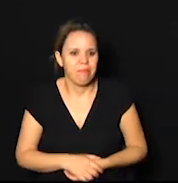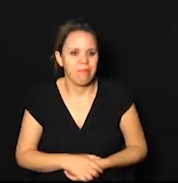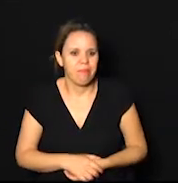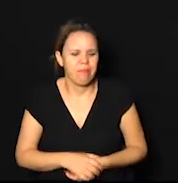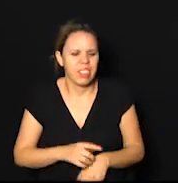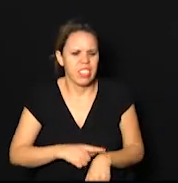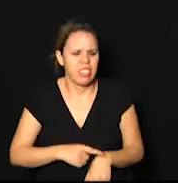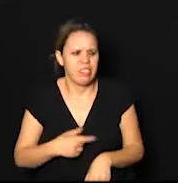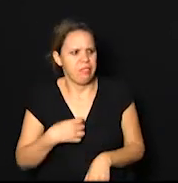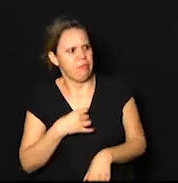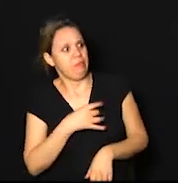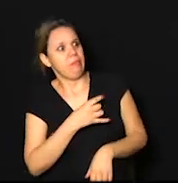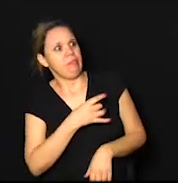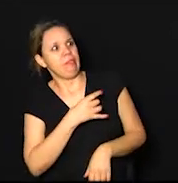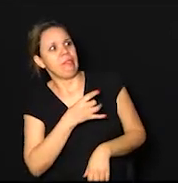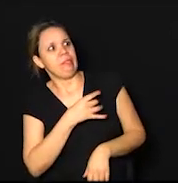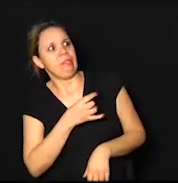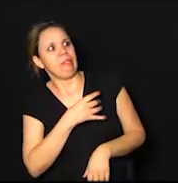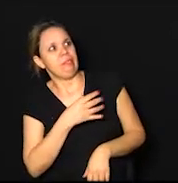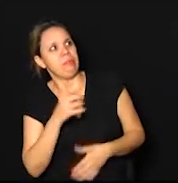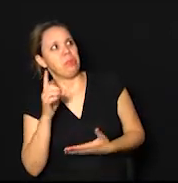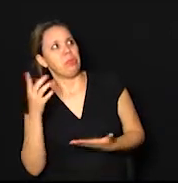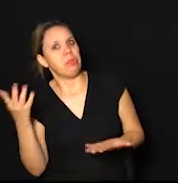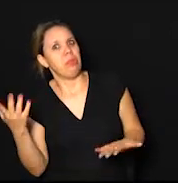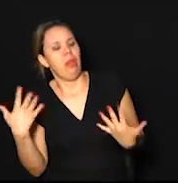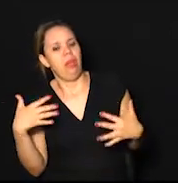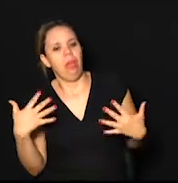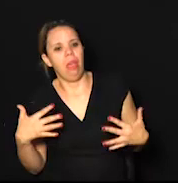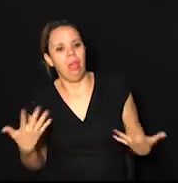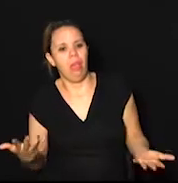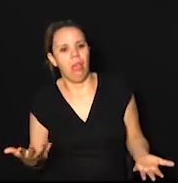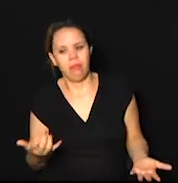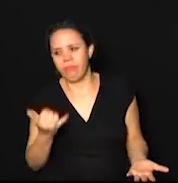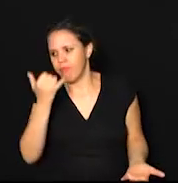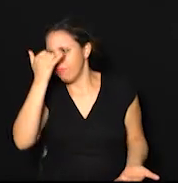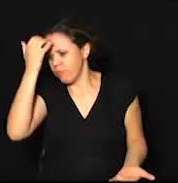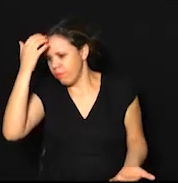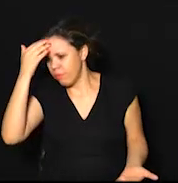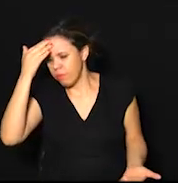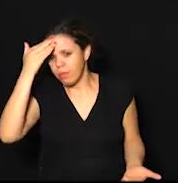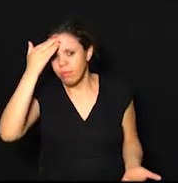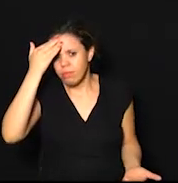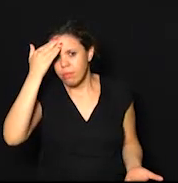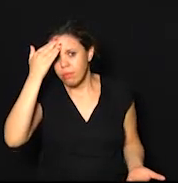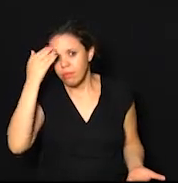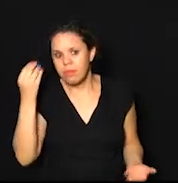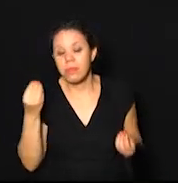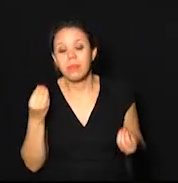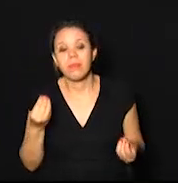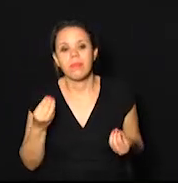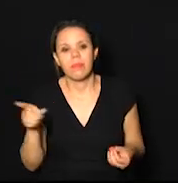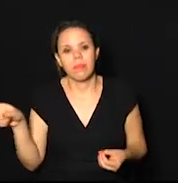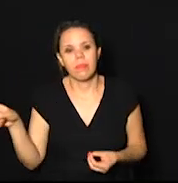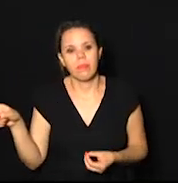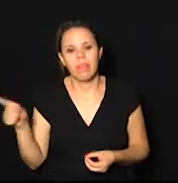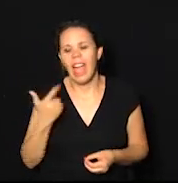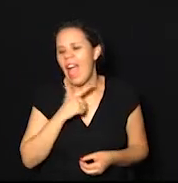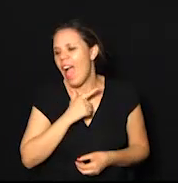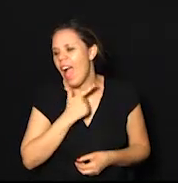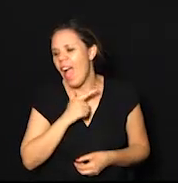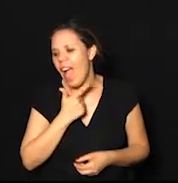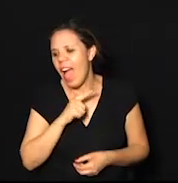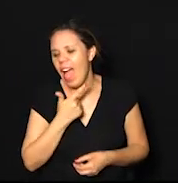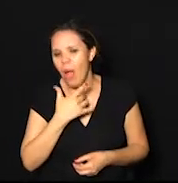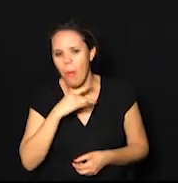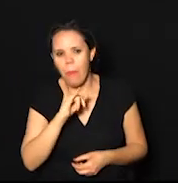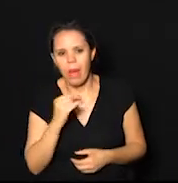e aí na hora gelei né já foi ver o deus faz cor e agora lascou-se e aí esse aqui começou